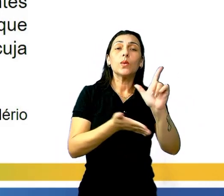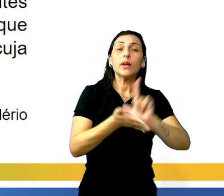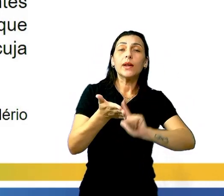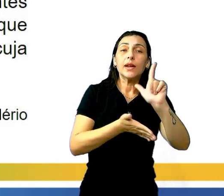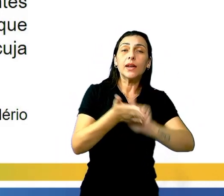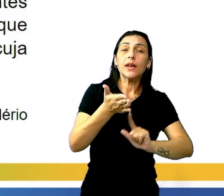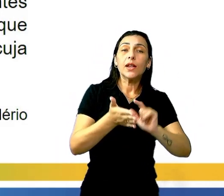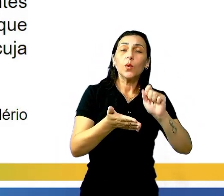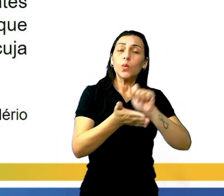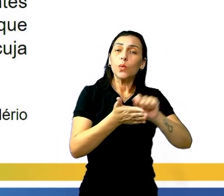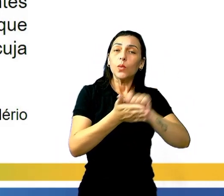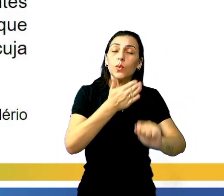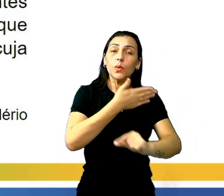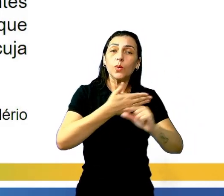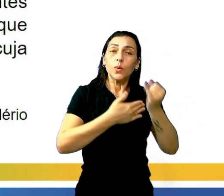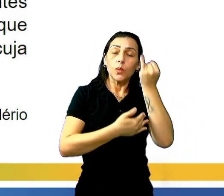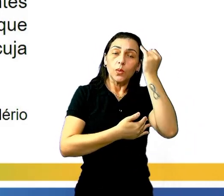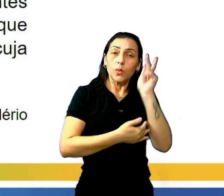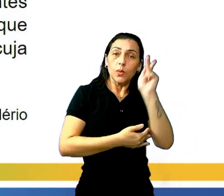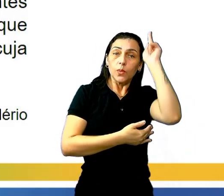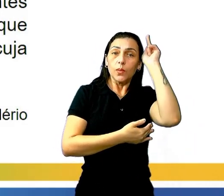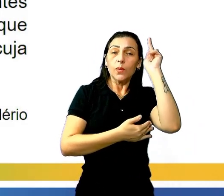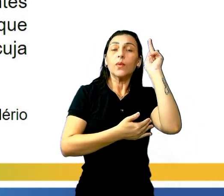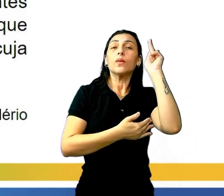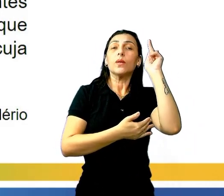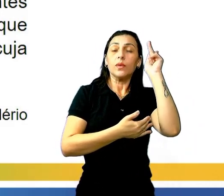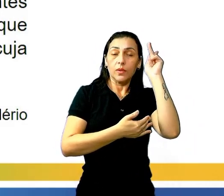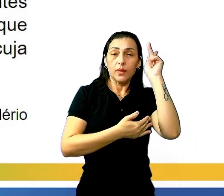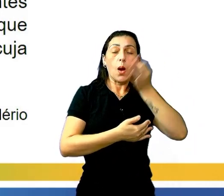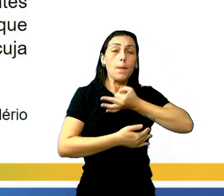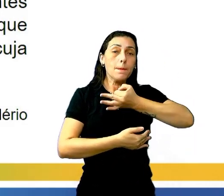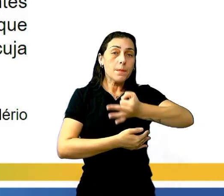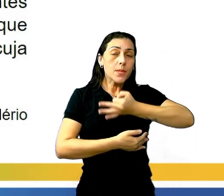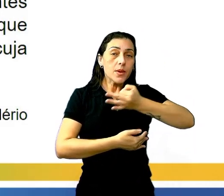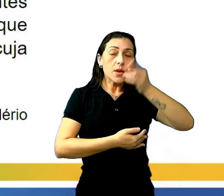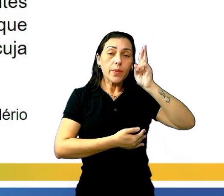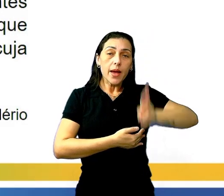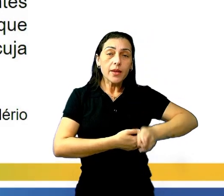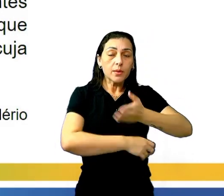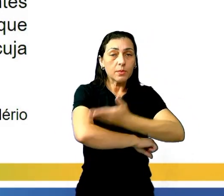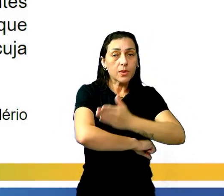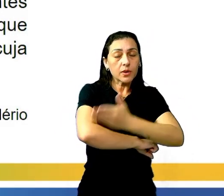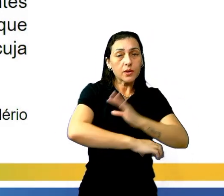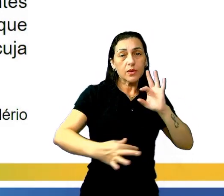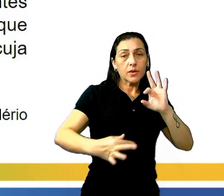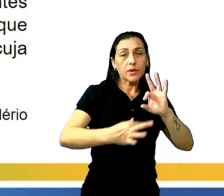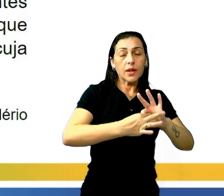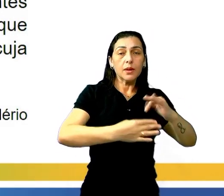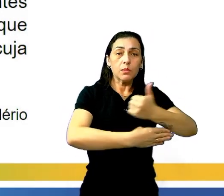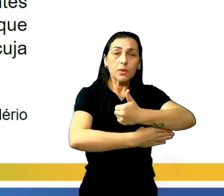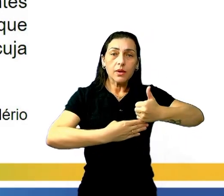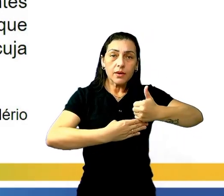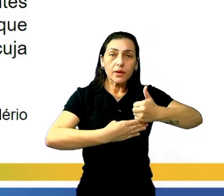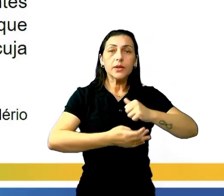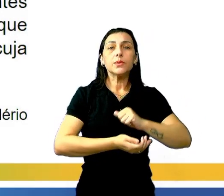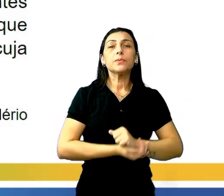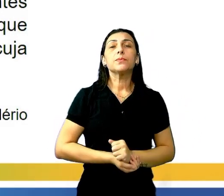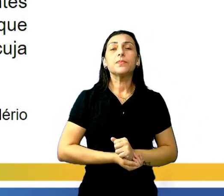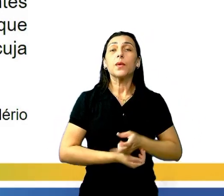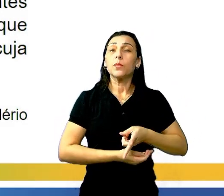que ele necessita para o contentamento do seu estado.